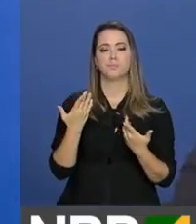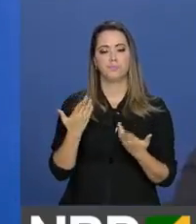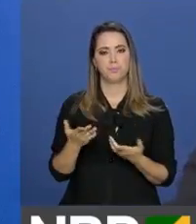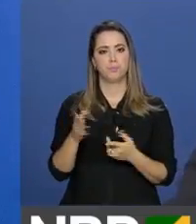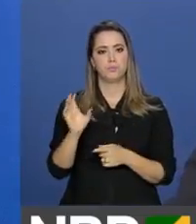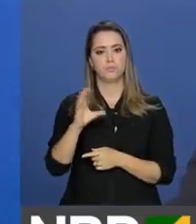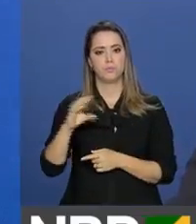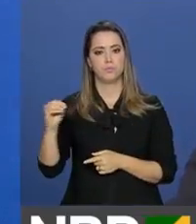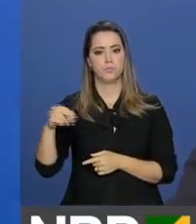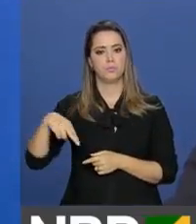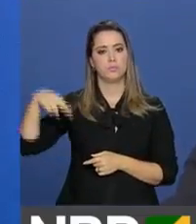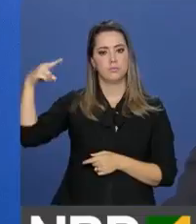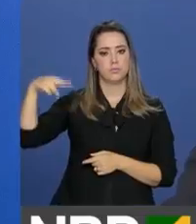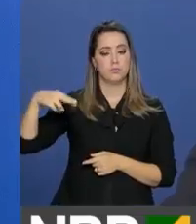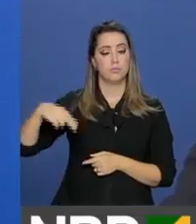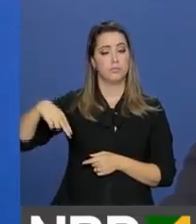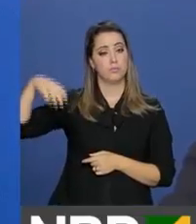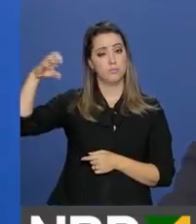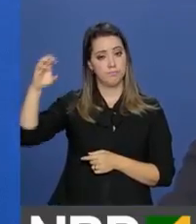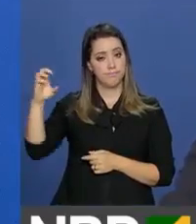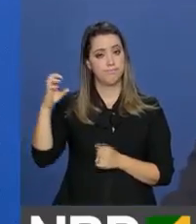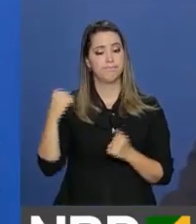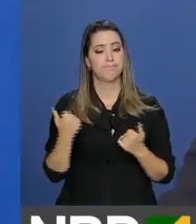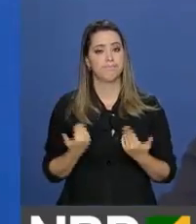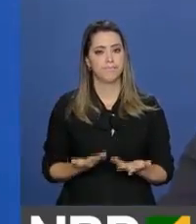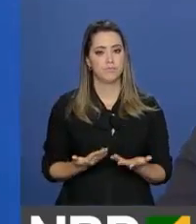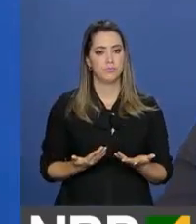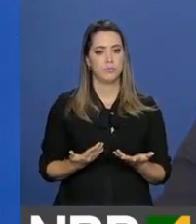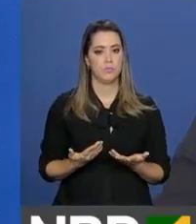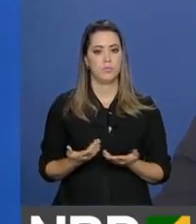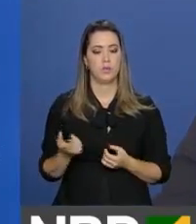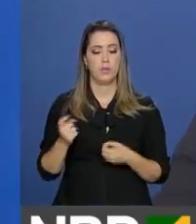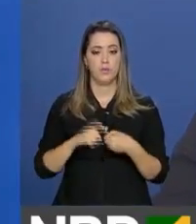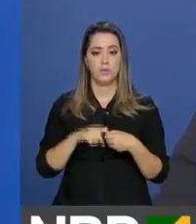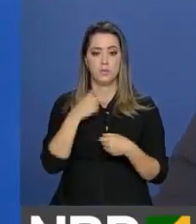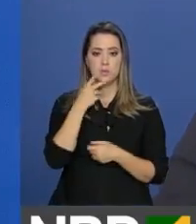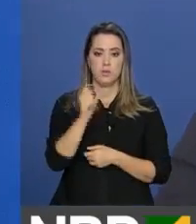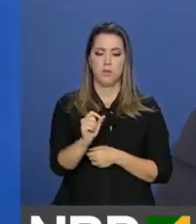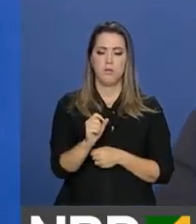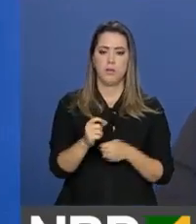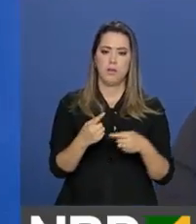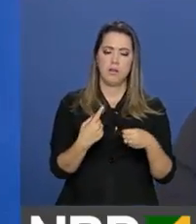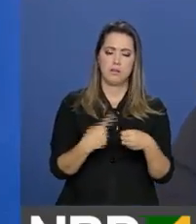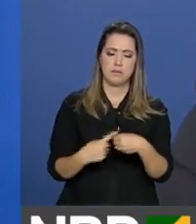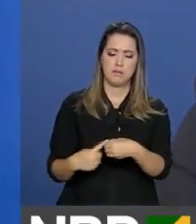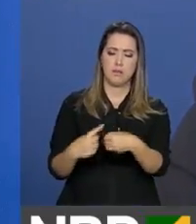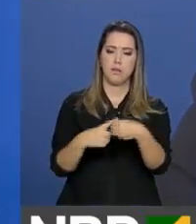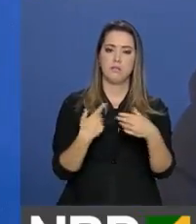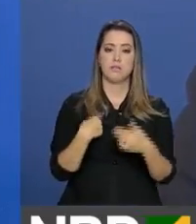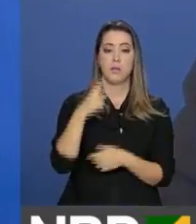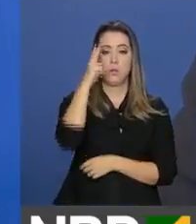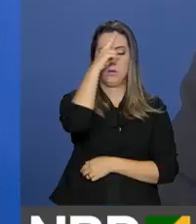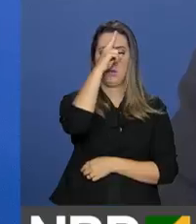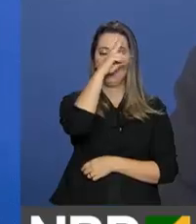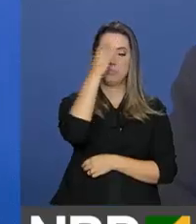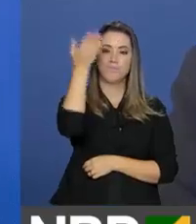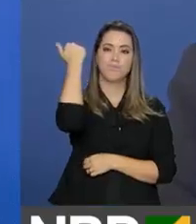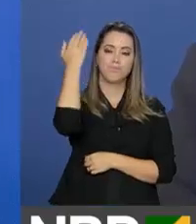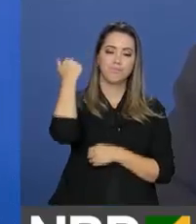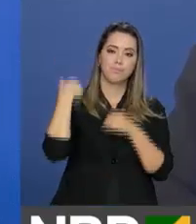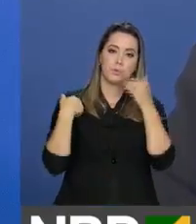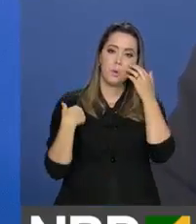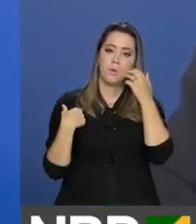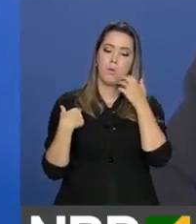estados Centro-Oeste, Norte e Nordeste. E, voltando à questão dos municípios, eu me recordo que, logo que